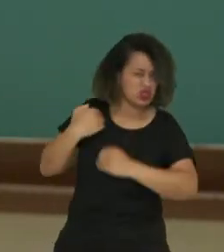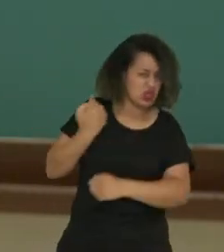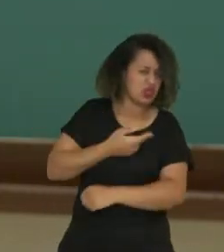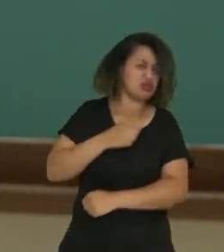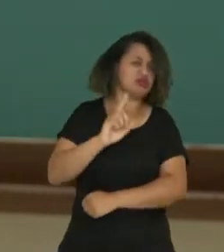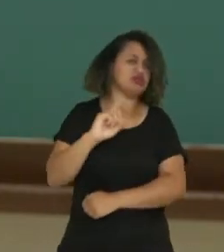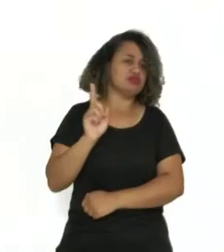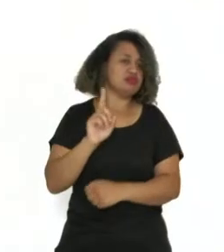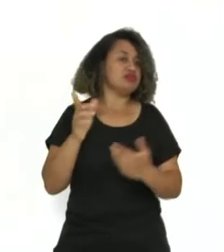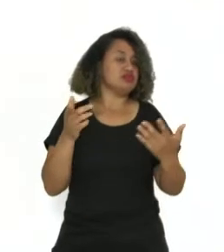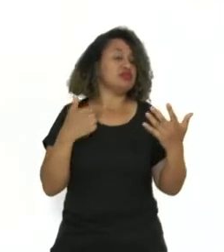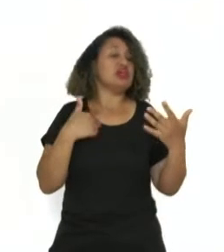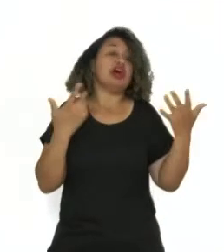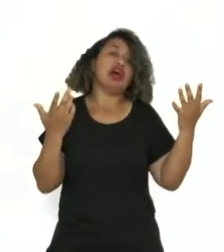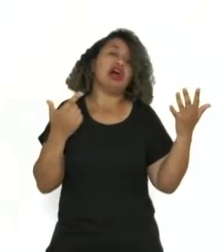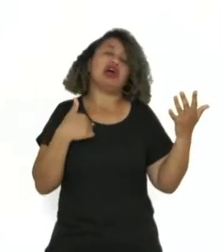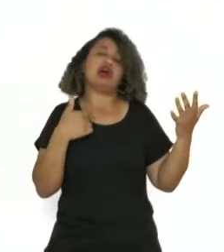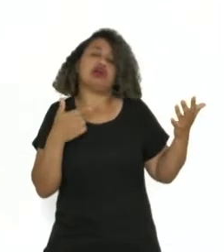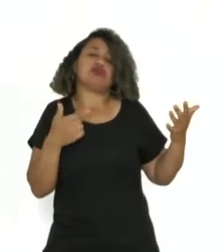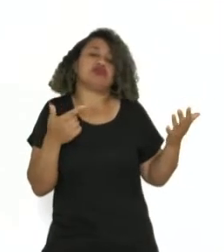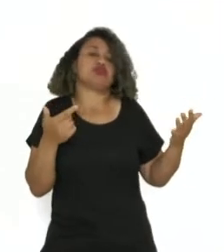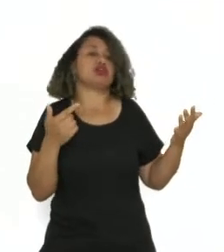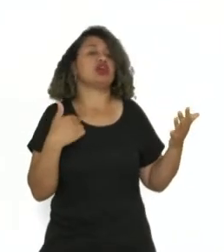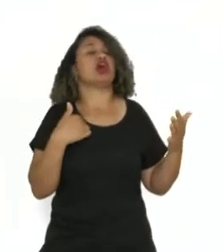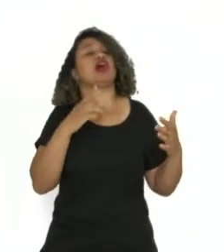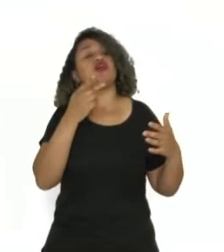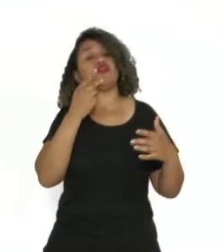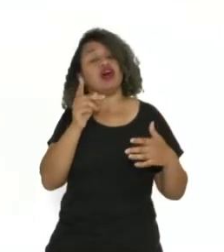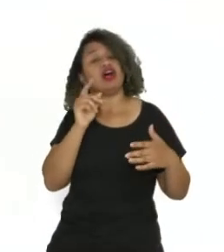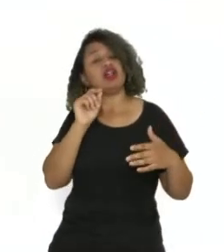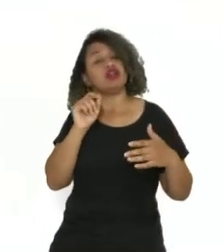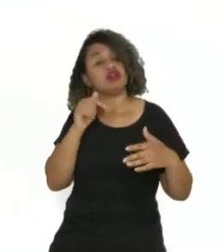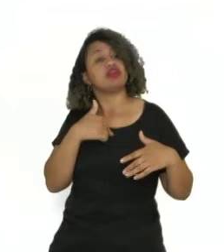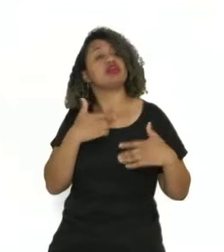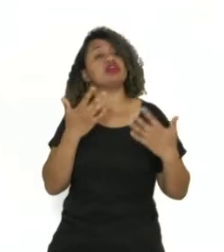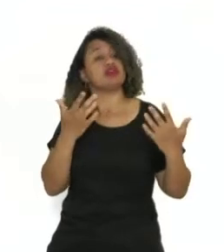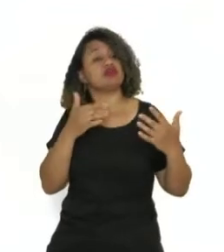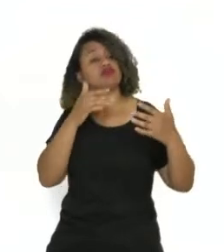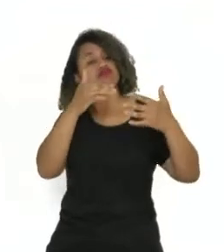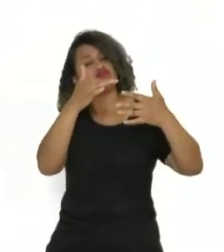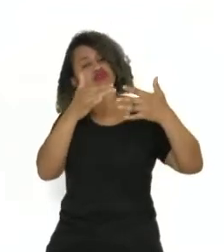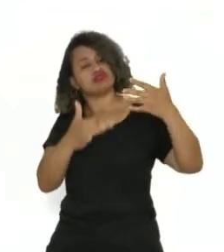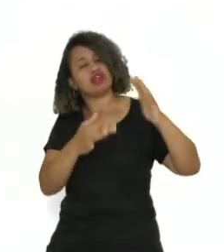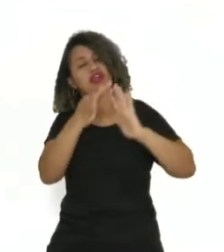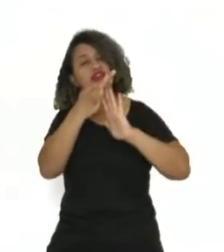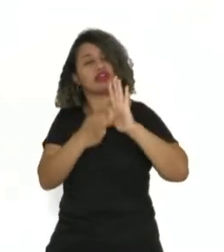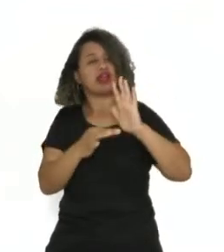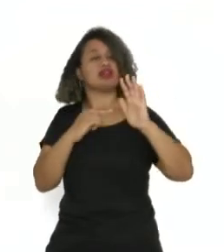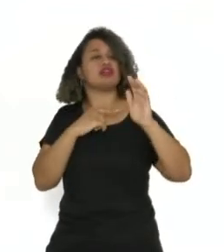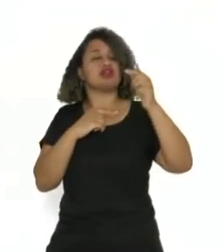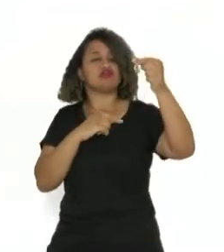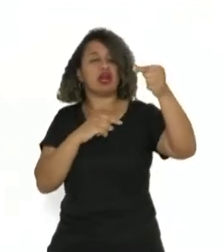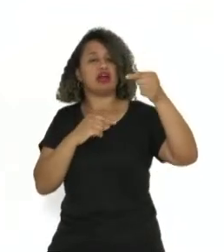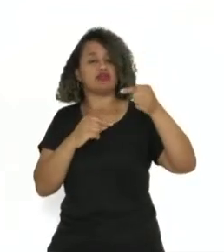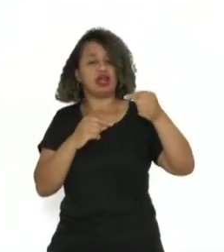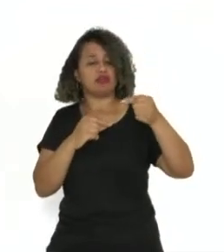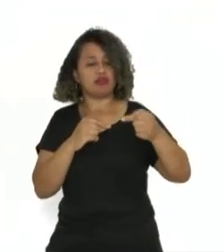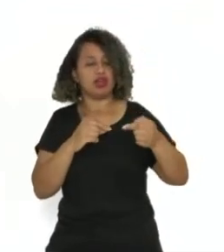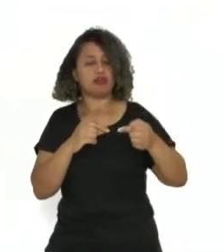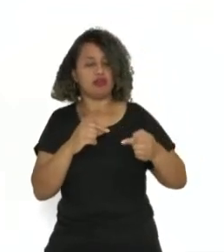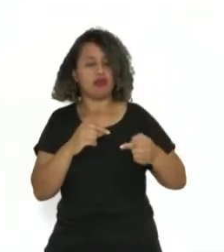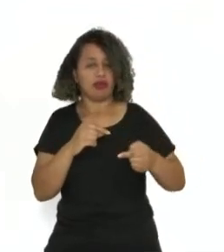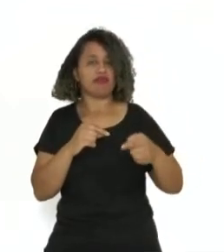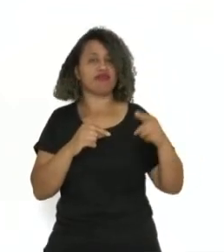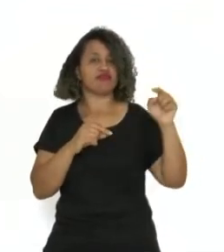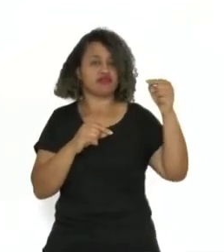aí, ó, não tenho nada com isso, a outra fala. Segue-se o texto com o quê? Com mais exemplos do discurso o quê?